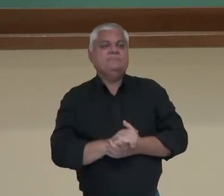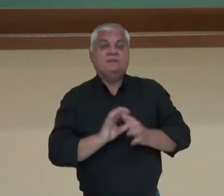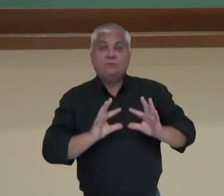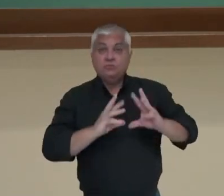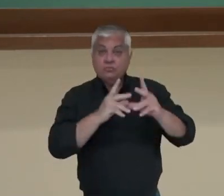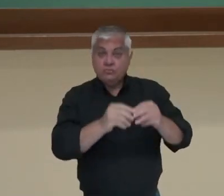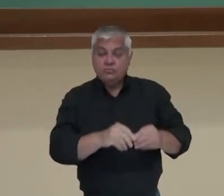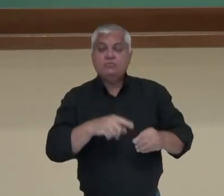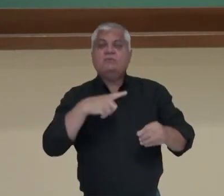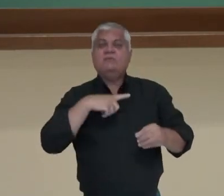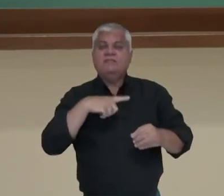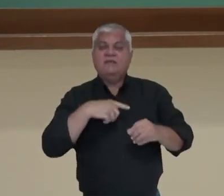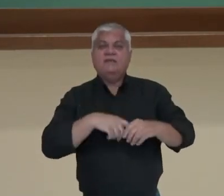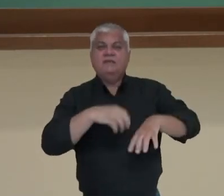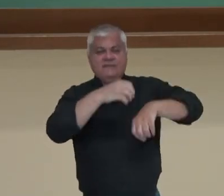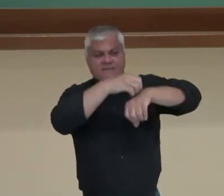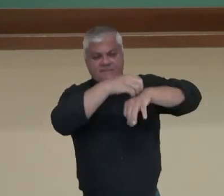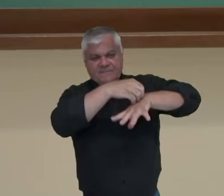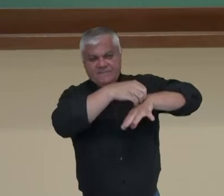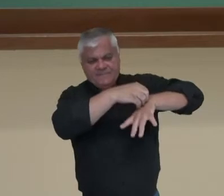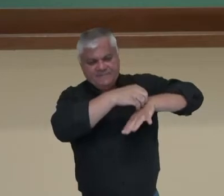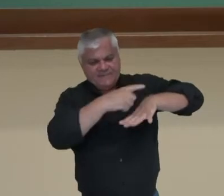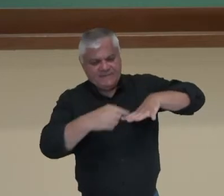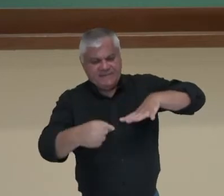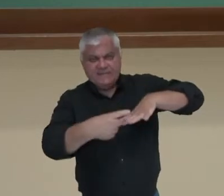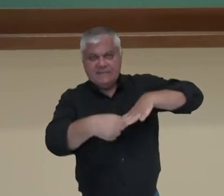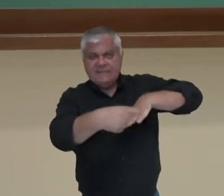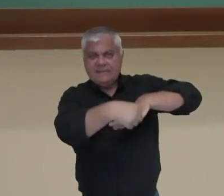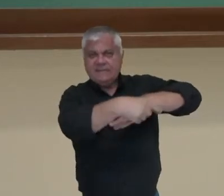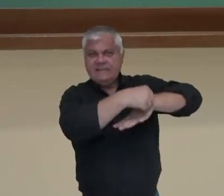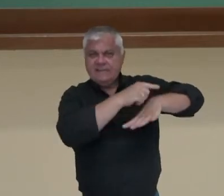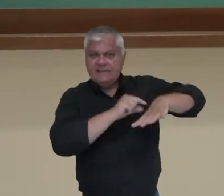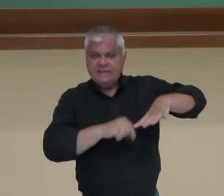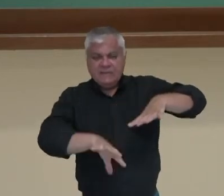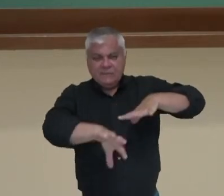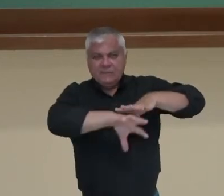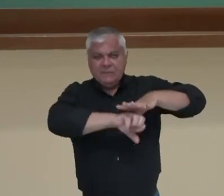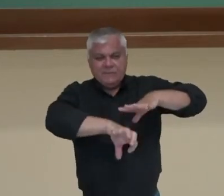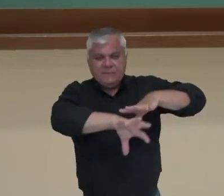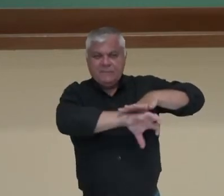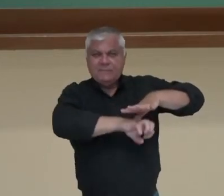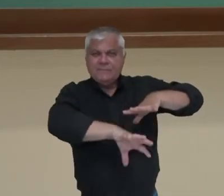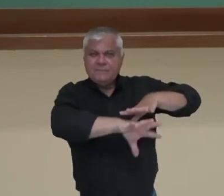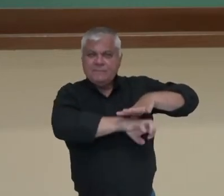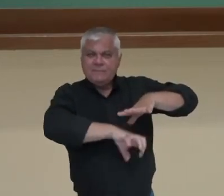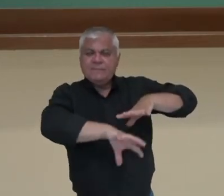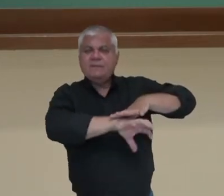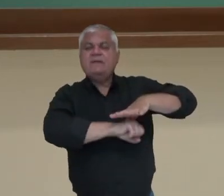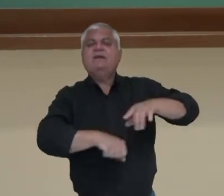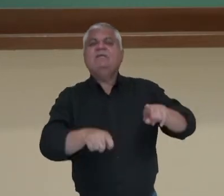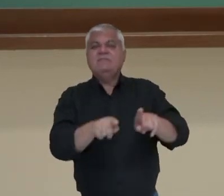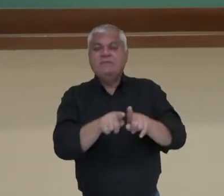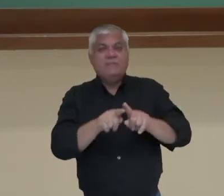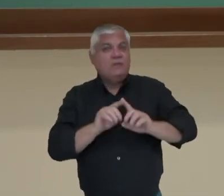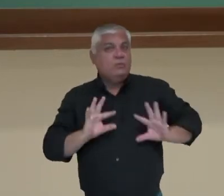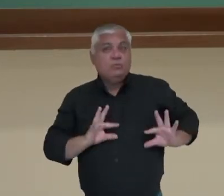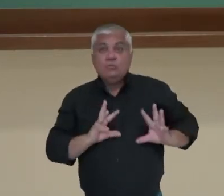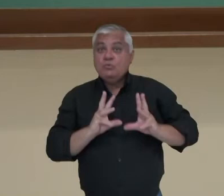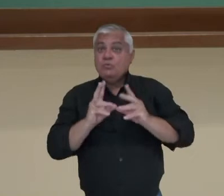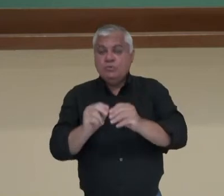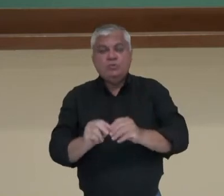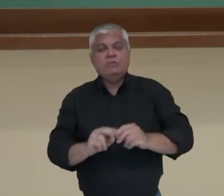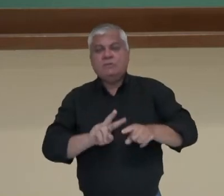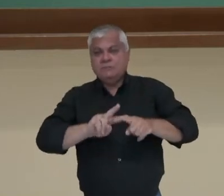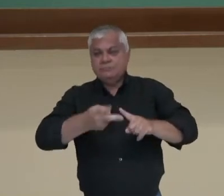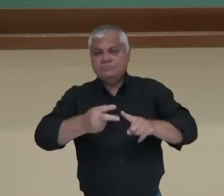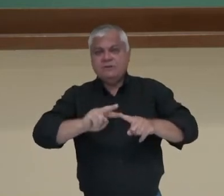eles produzem hifas, todos absorvem nutrientes do ambiente, todos possuem parede celular com quitina e todos se reproduzem